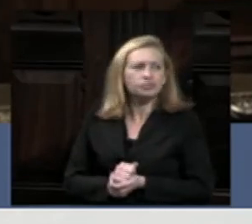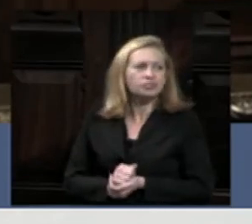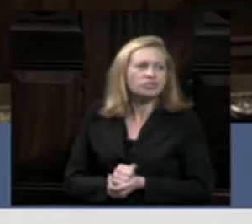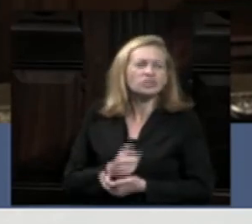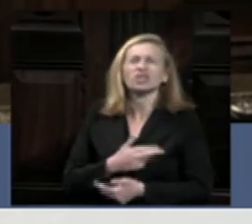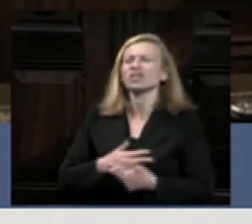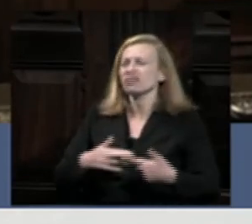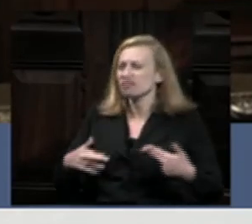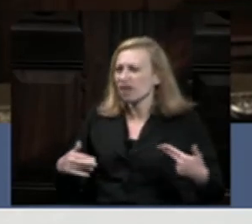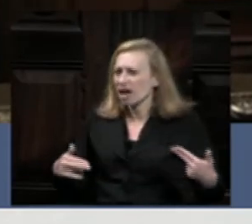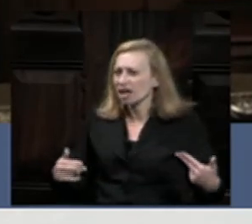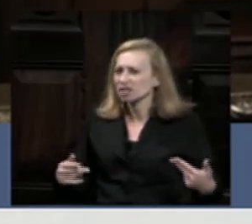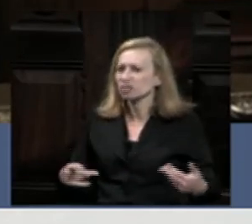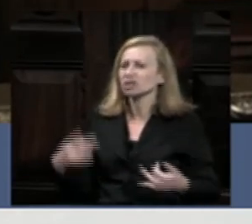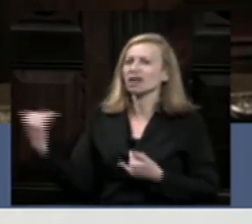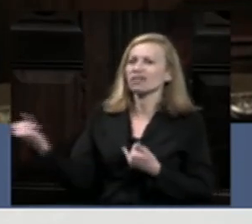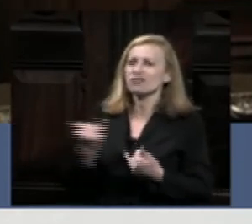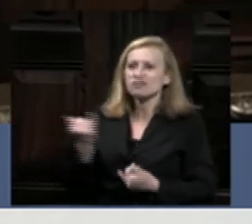muita denúncia